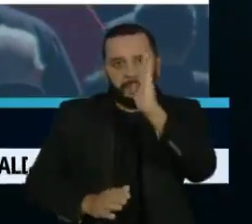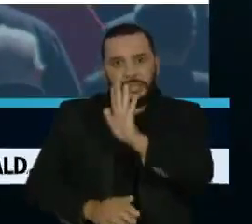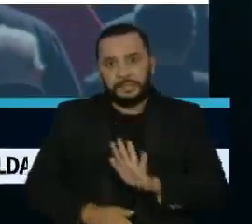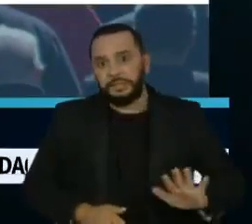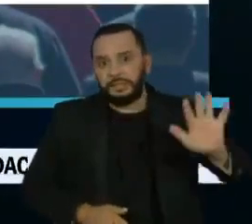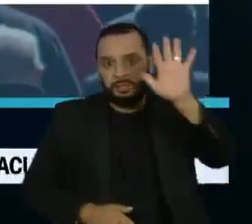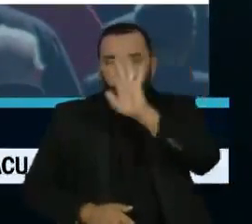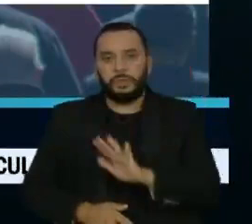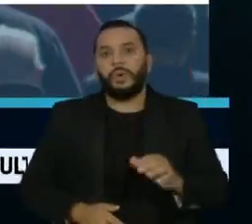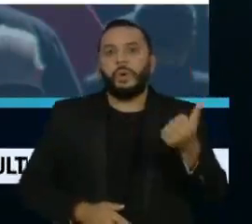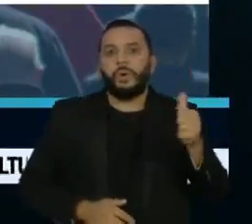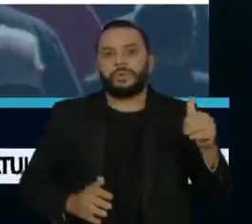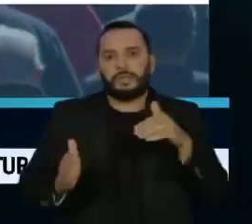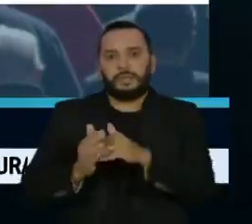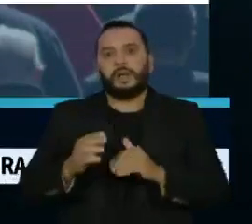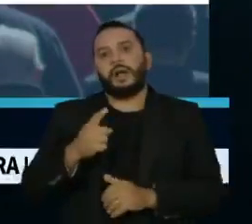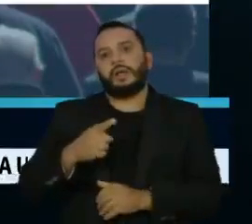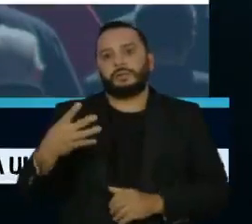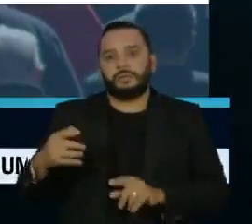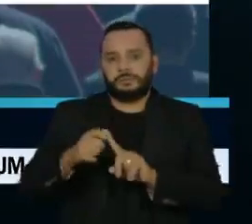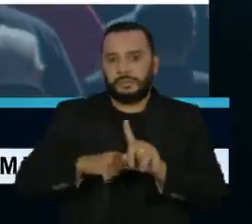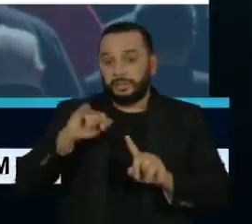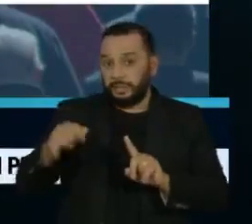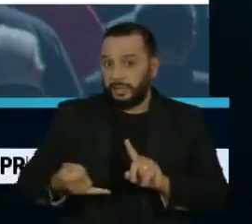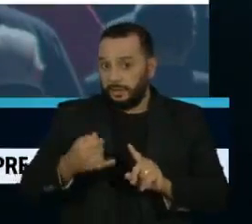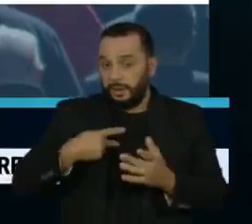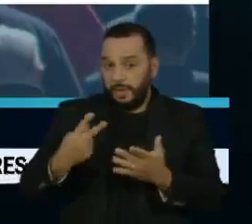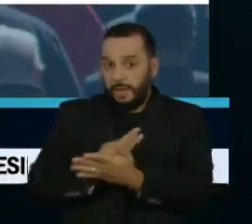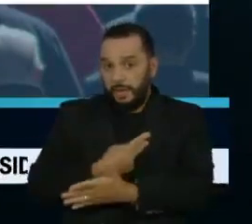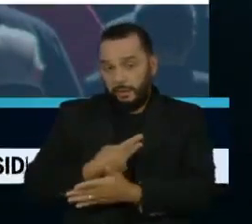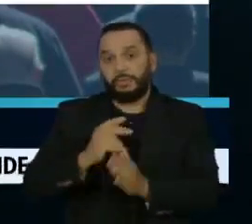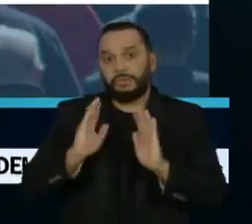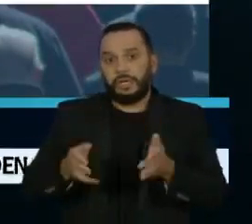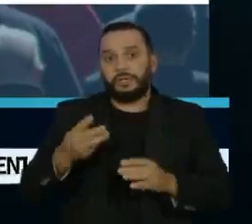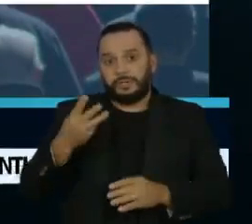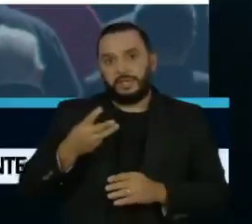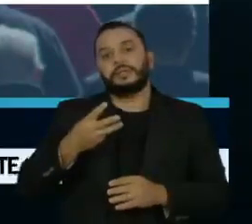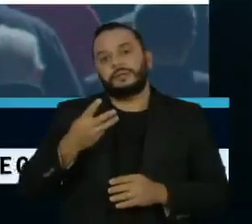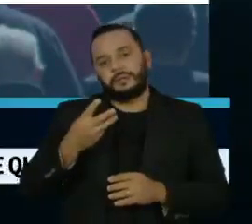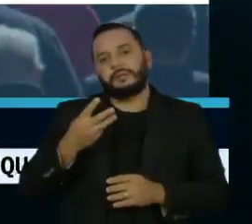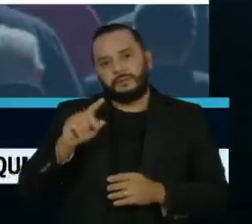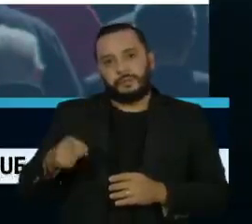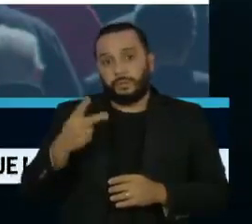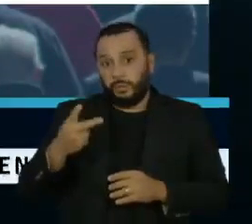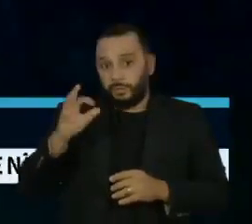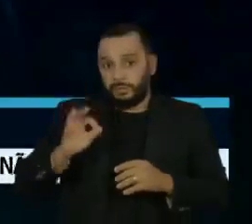no período de 11 a 14 de janeiro a margem de erro é de 3,2 pontos percentuais